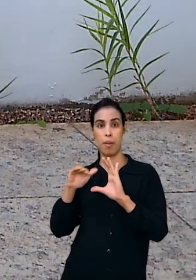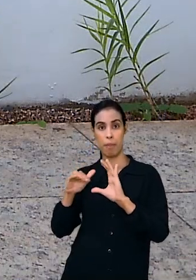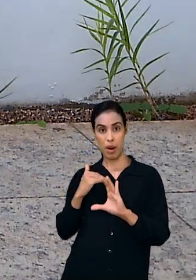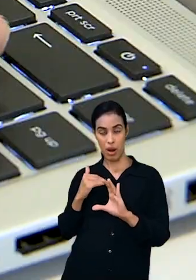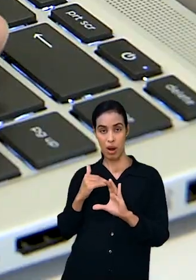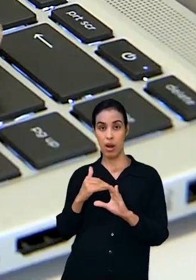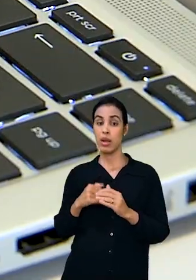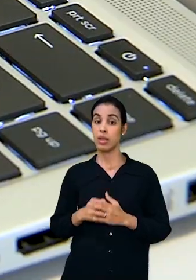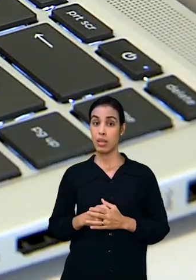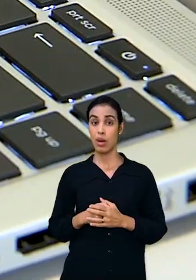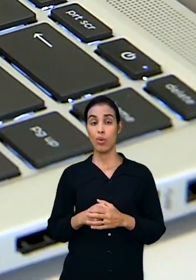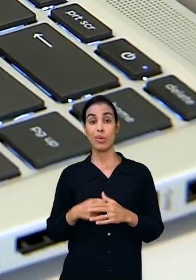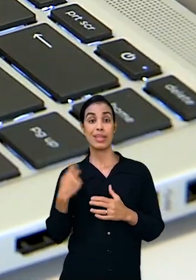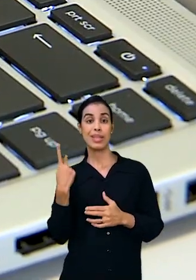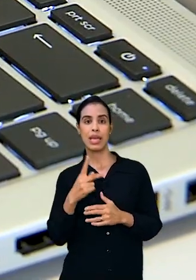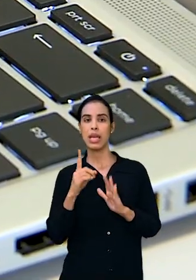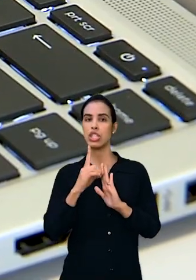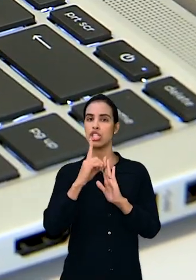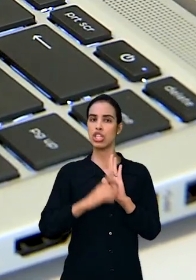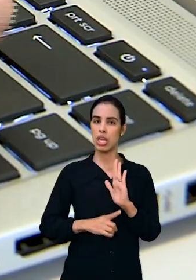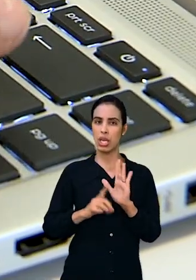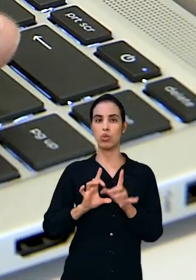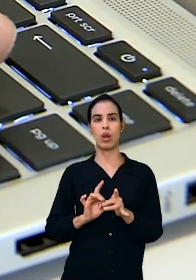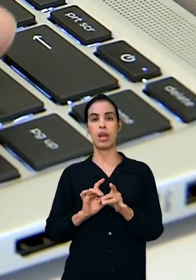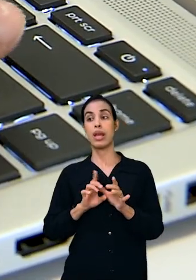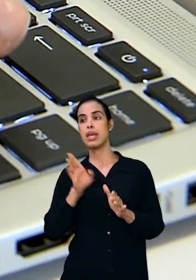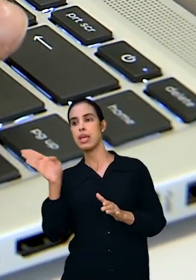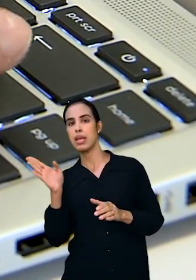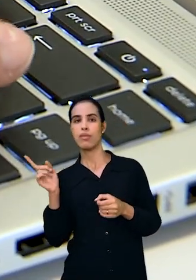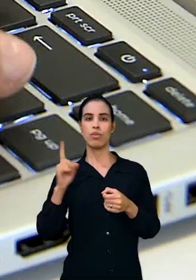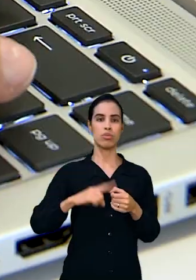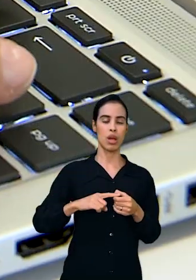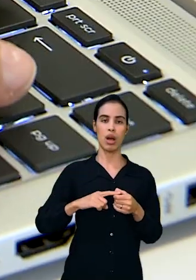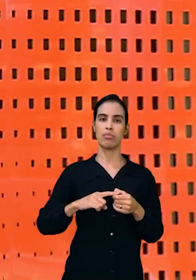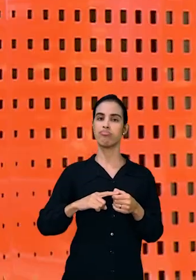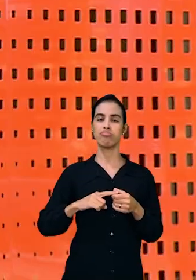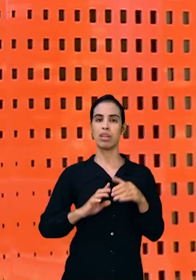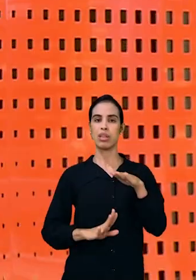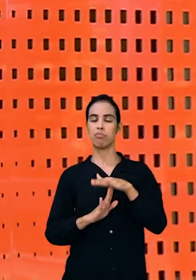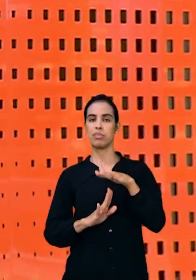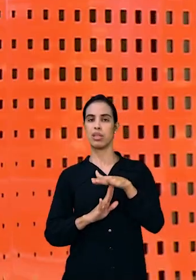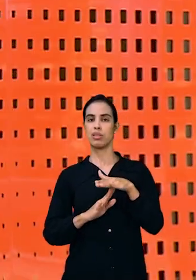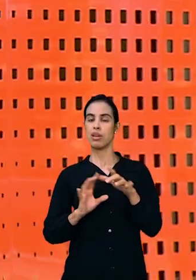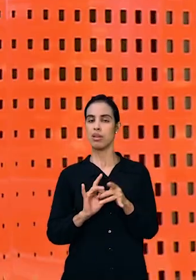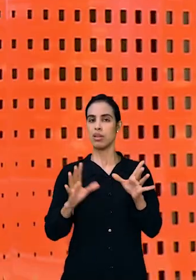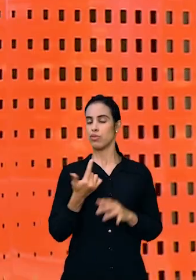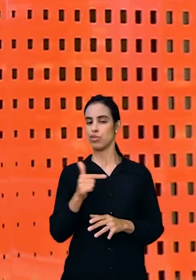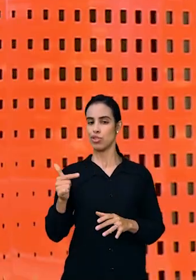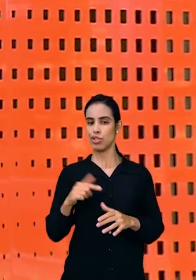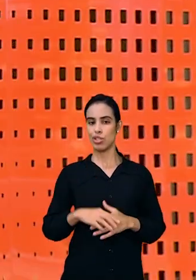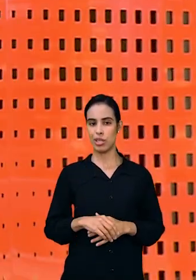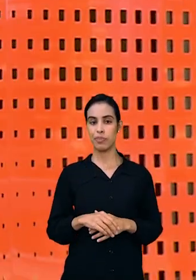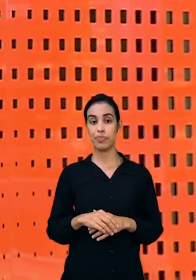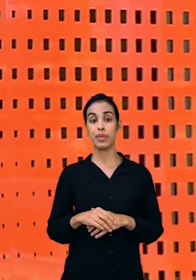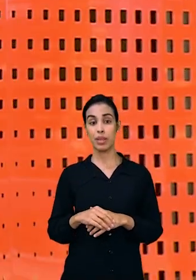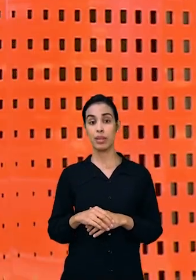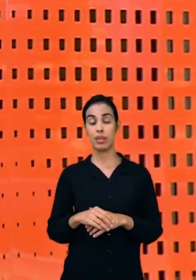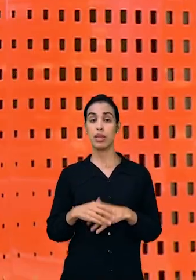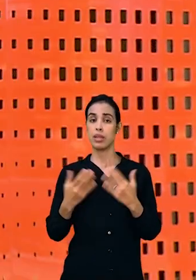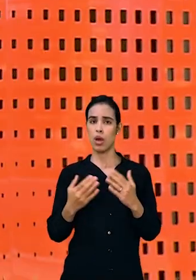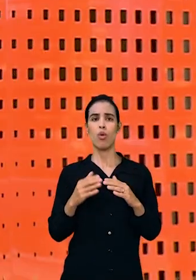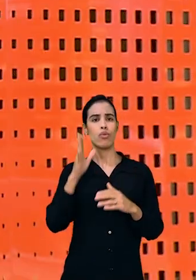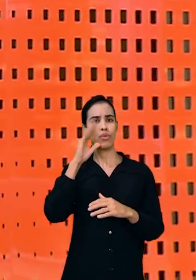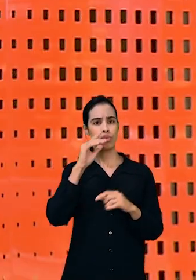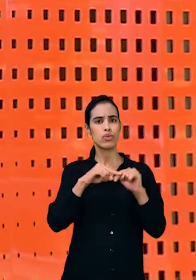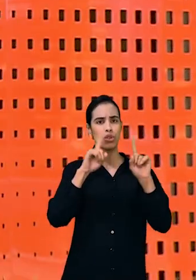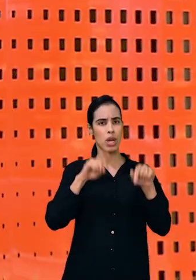empregador. Isso, segundo o trabalhador, limitava o seu direito de ir e vir. Na ação trabalhista, o profissional disse que tanto